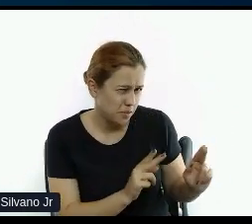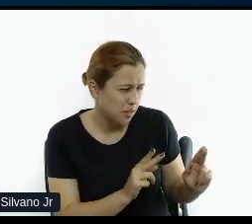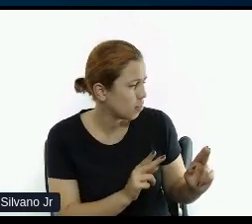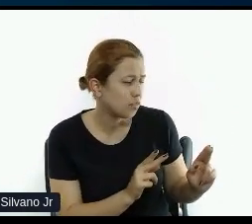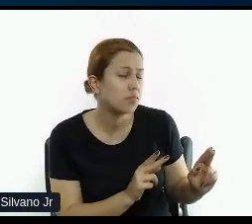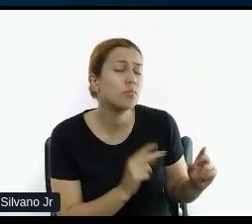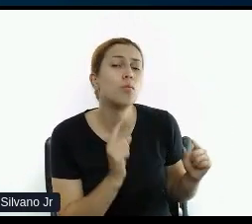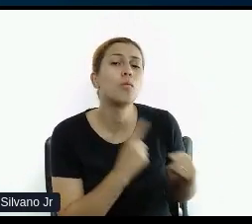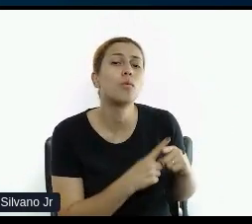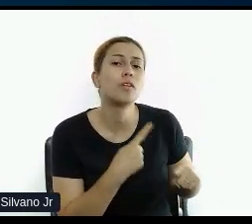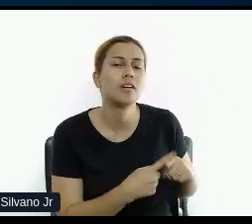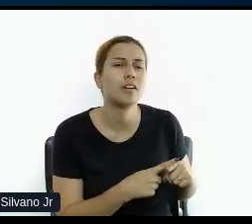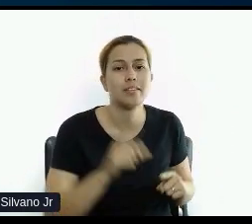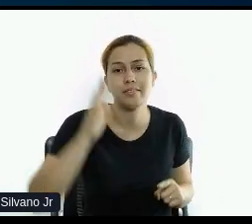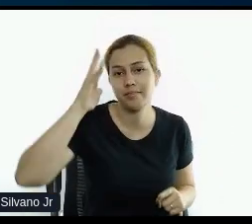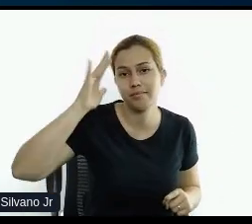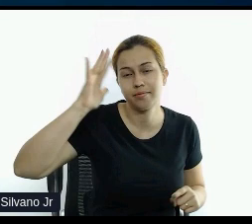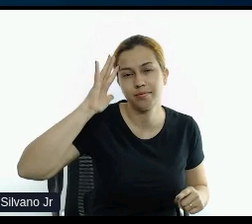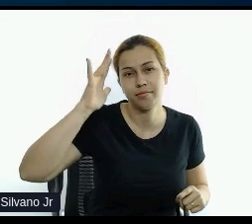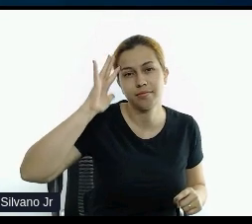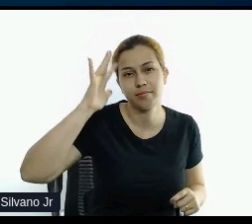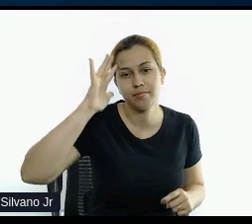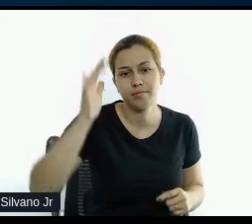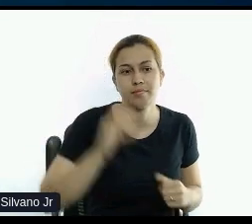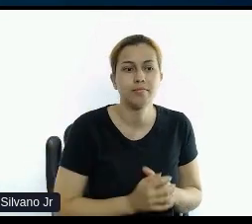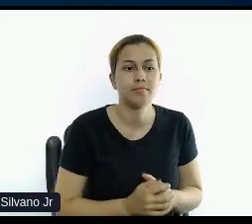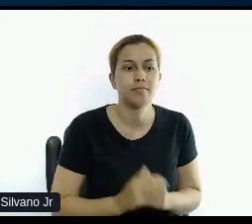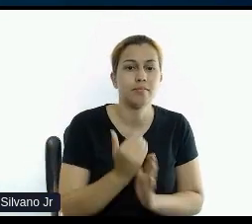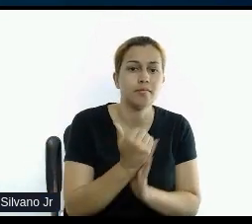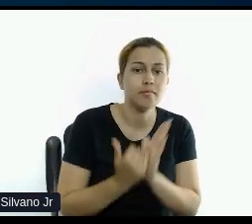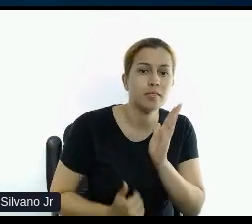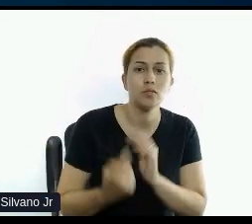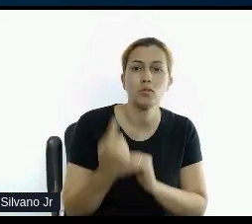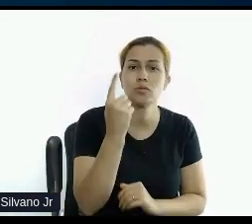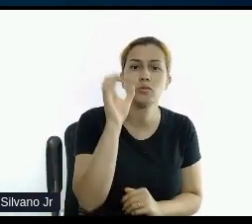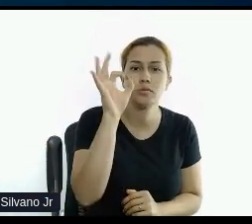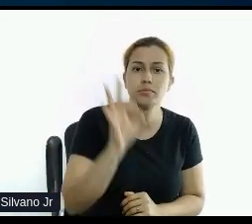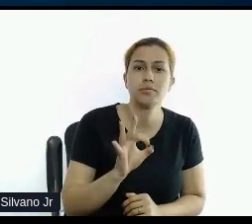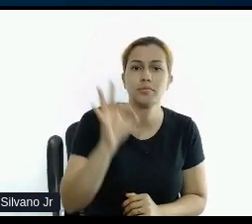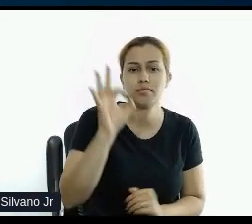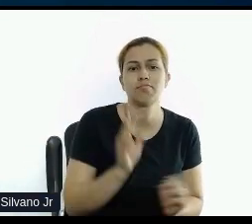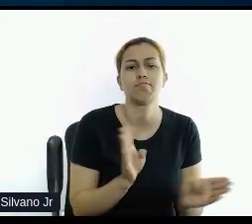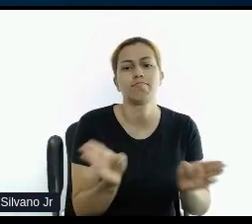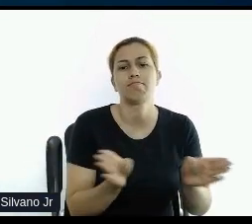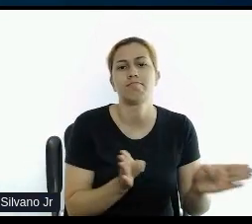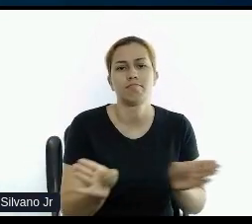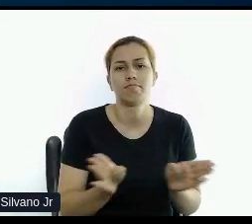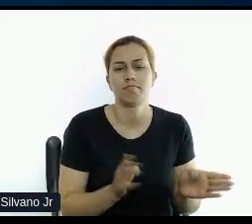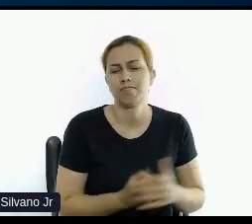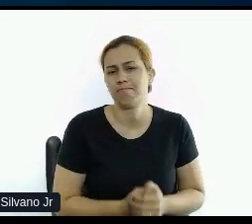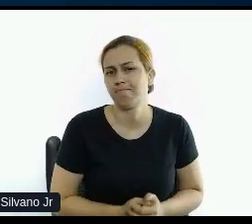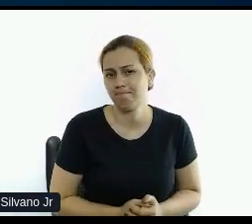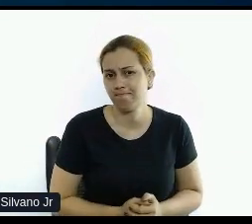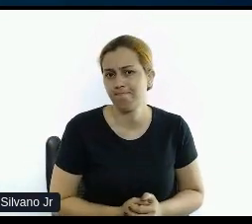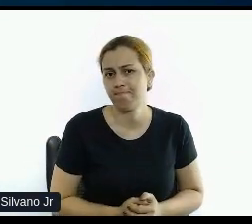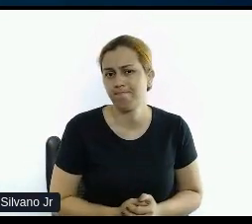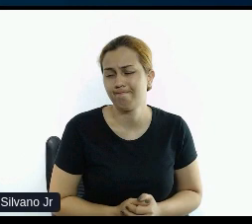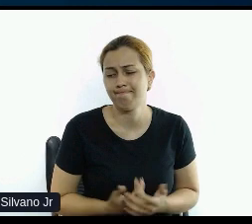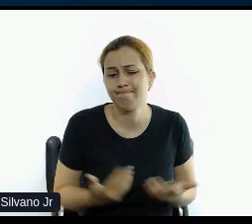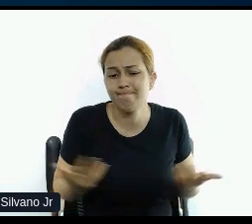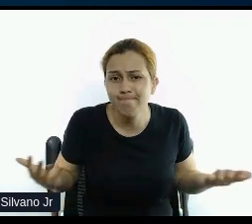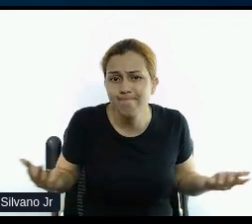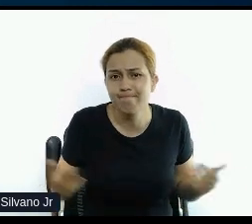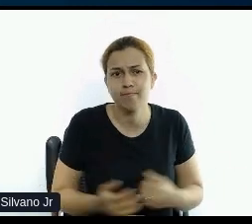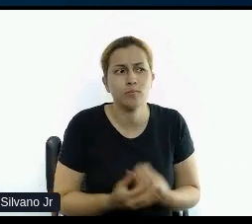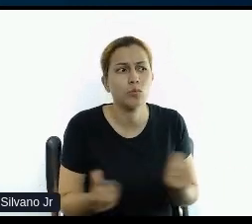por conta daquela estatística, que menos de 1% dos sites web são acessíveis. Então, como é que um modelo de inteligência artificial